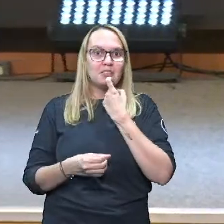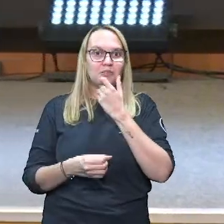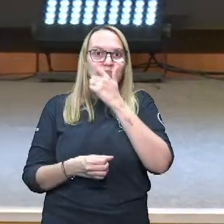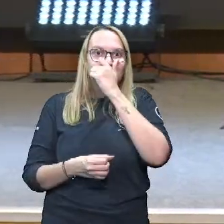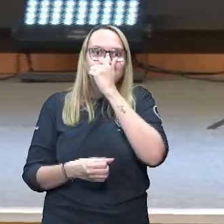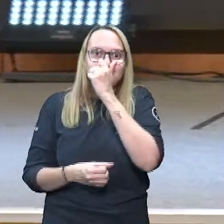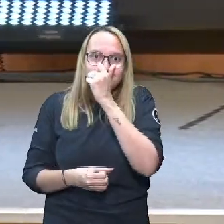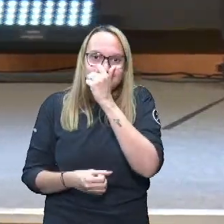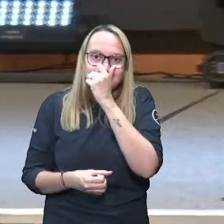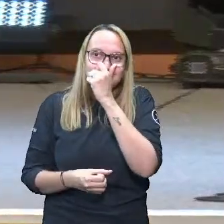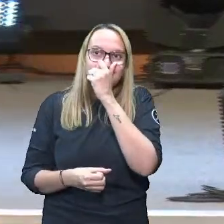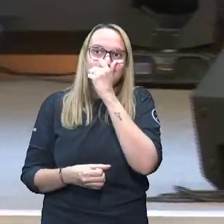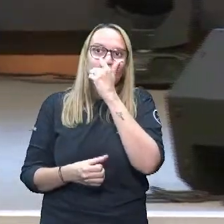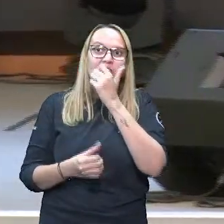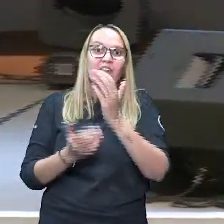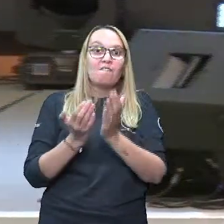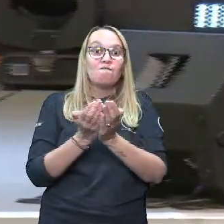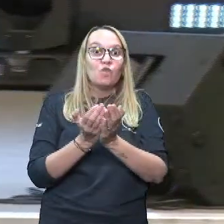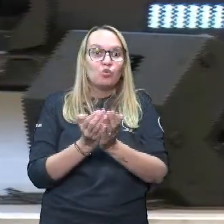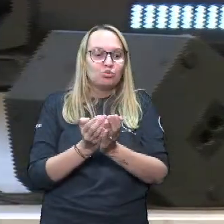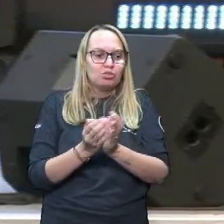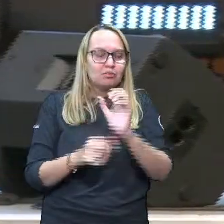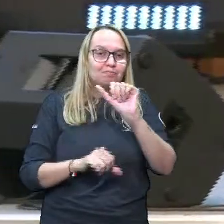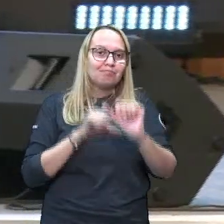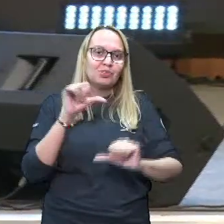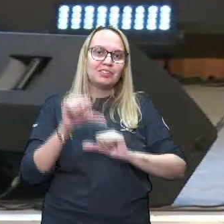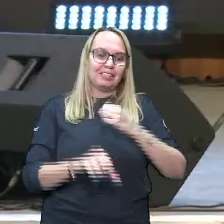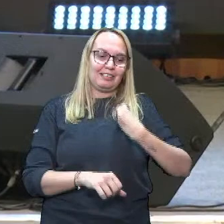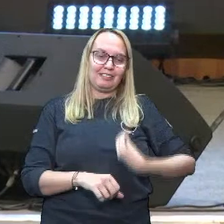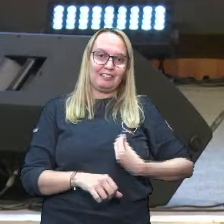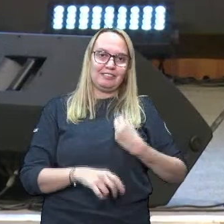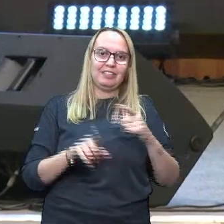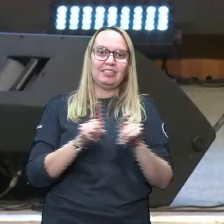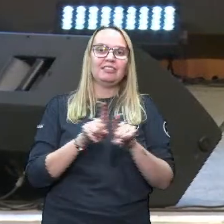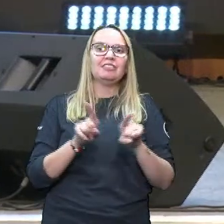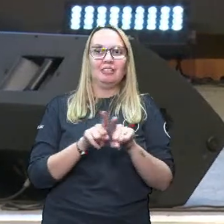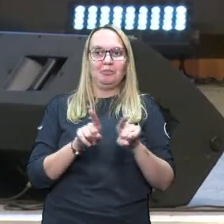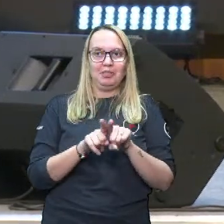isso, voltou transformado.